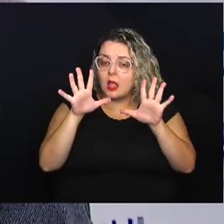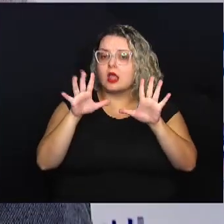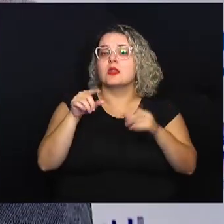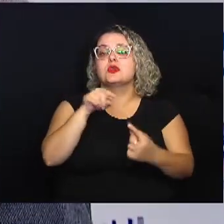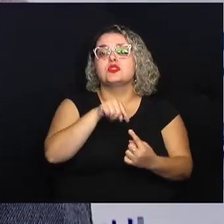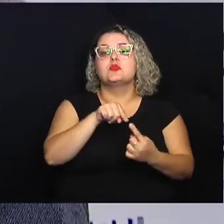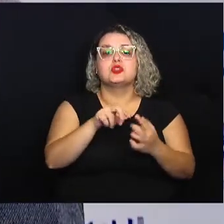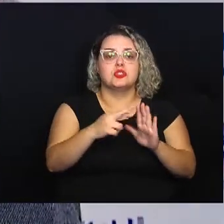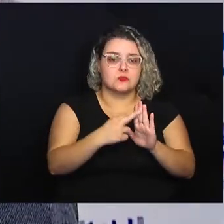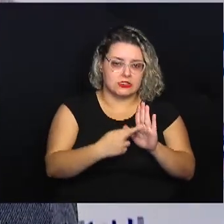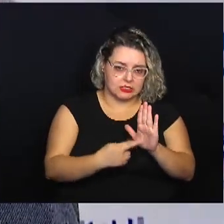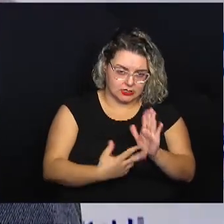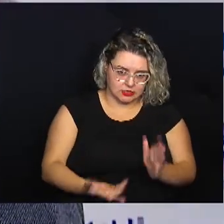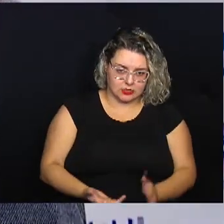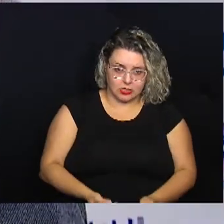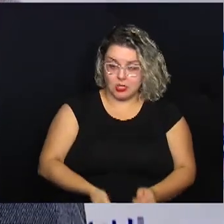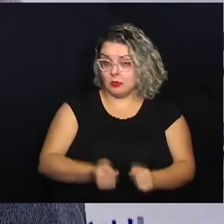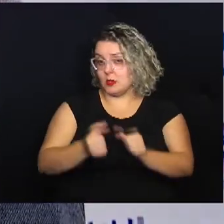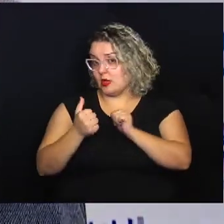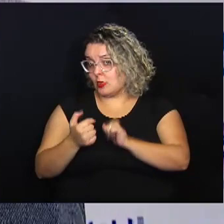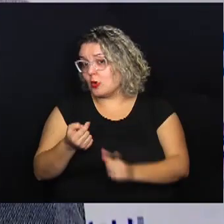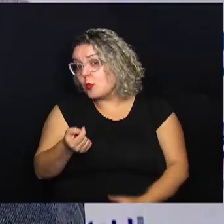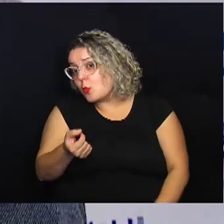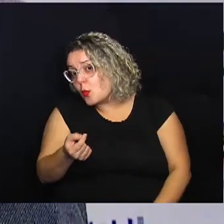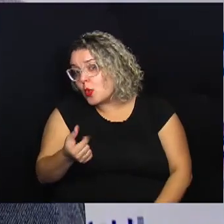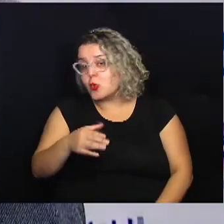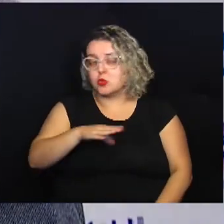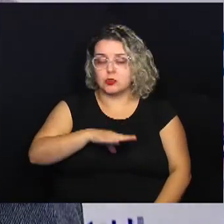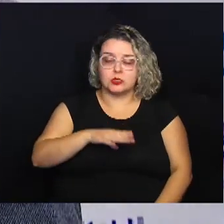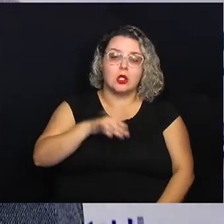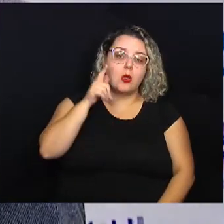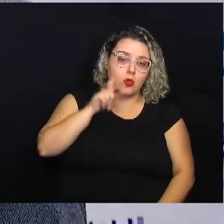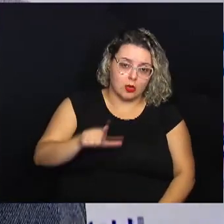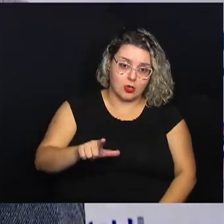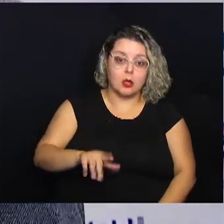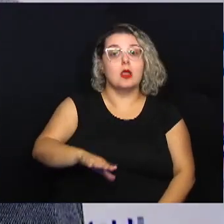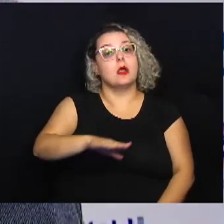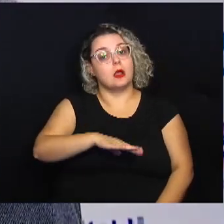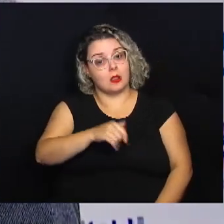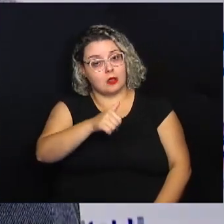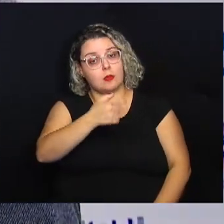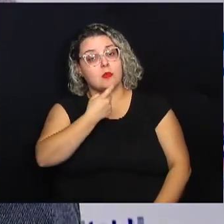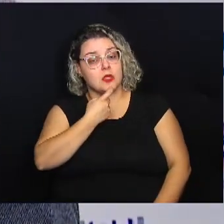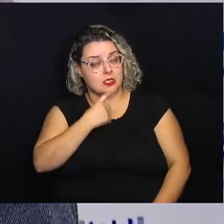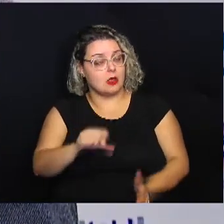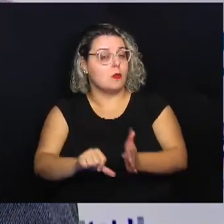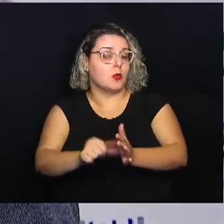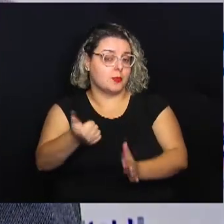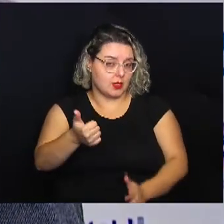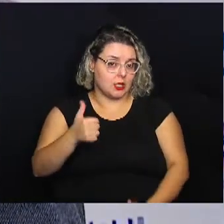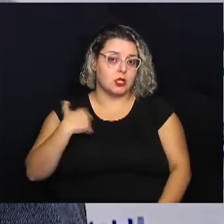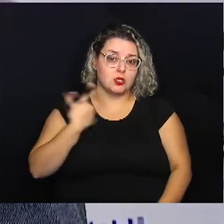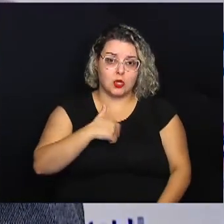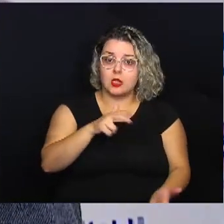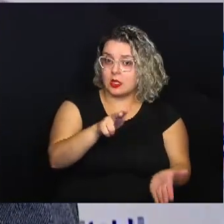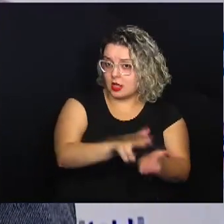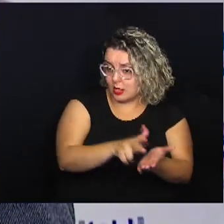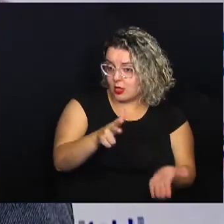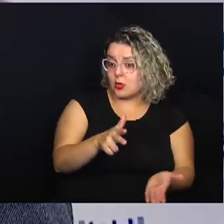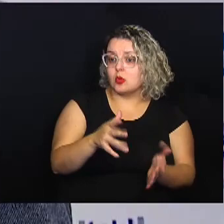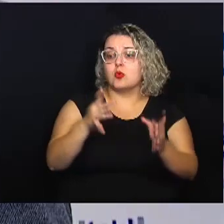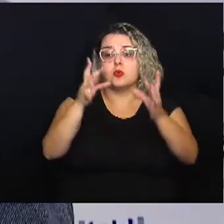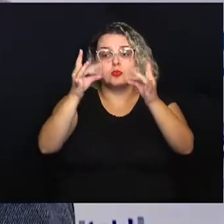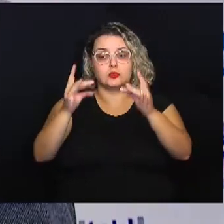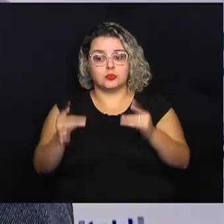um benefício que poucos municípios concedem, Campinas sai na frente e a gente está regulamentando com critérios